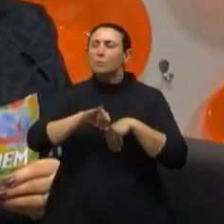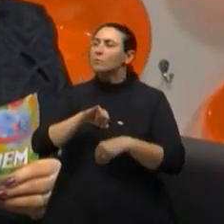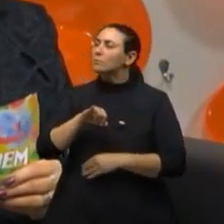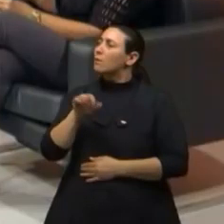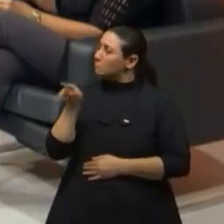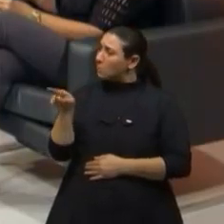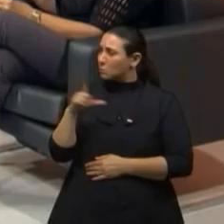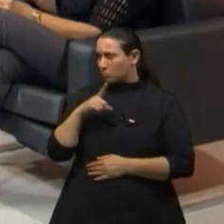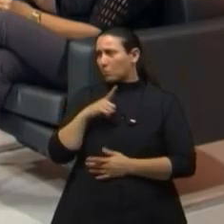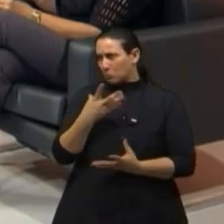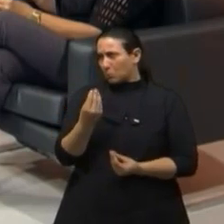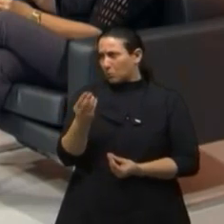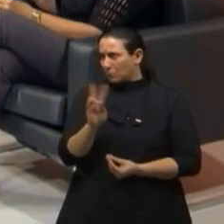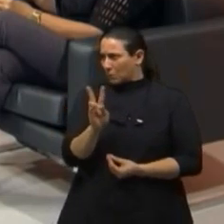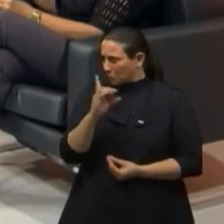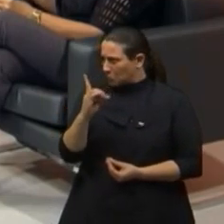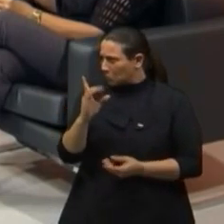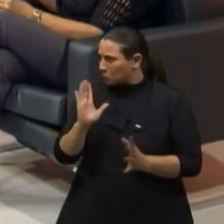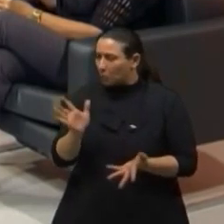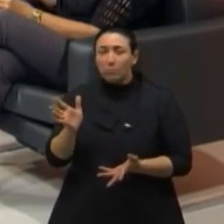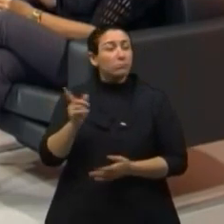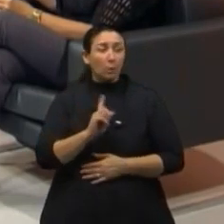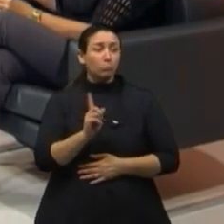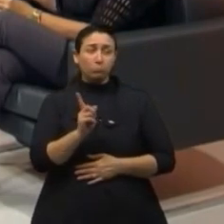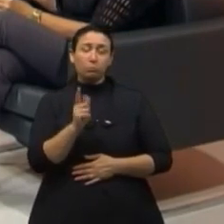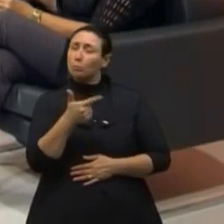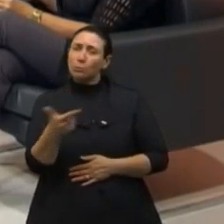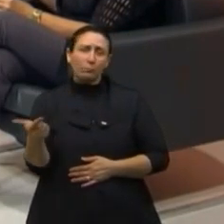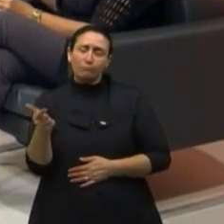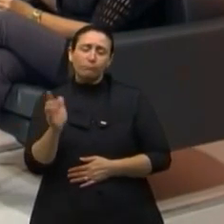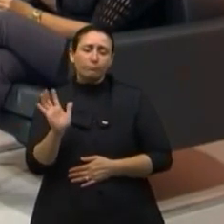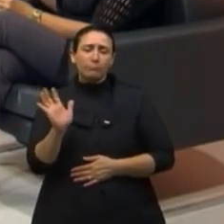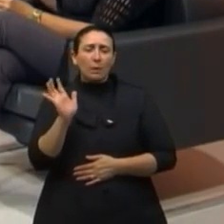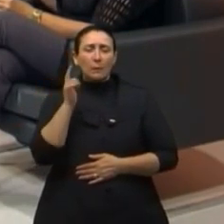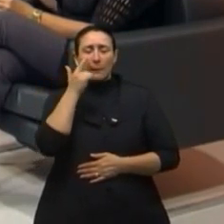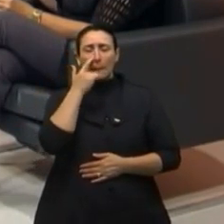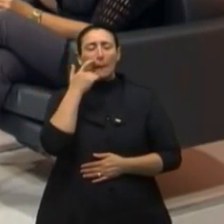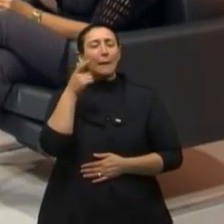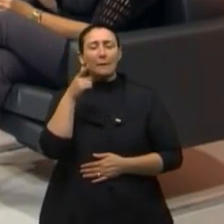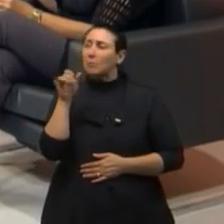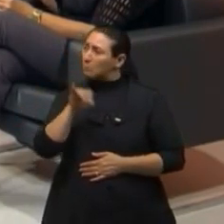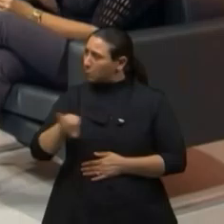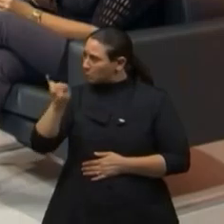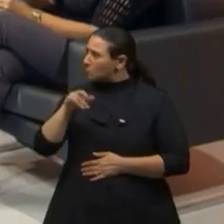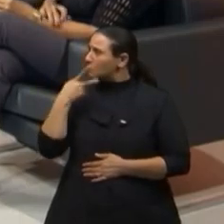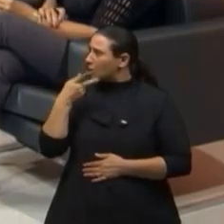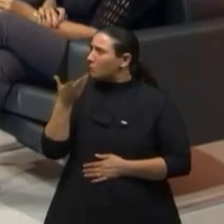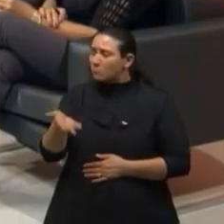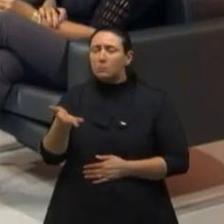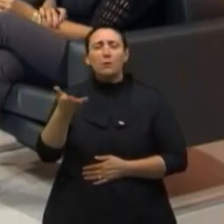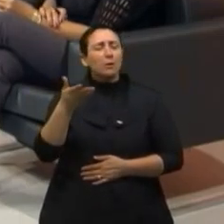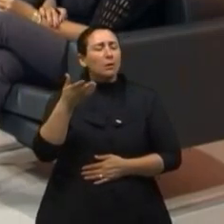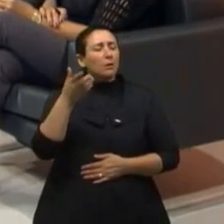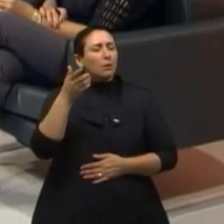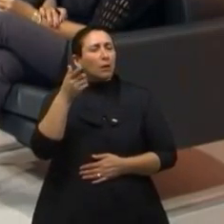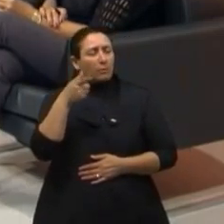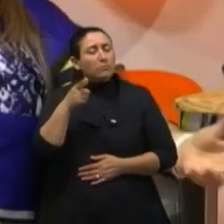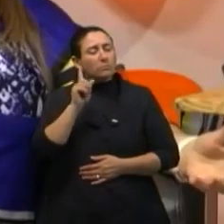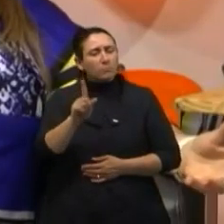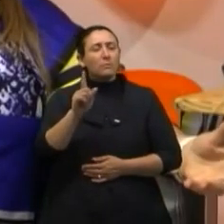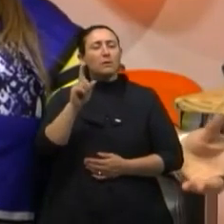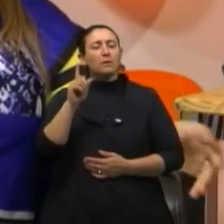D não não temos Ah então fala disso viu foi bom Ó dei um start fala disso nós temos a